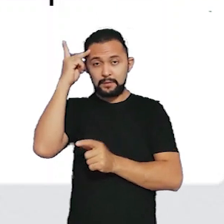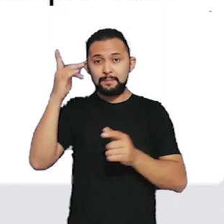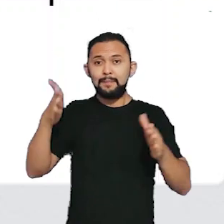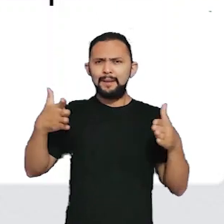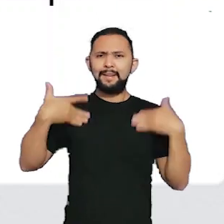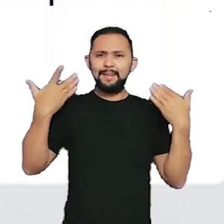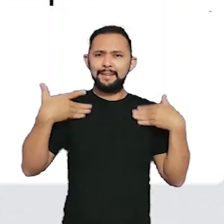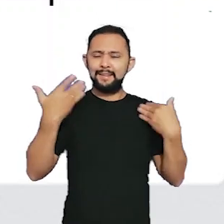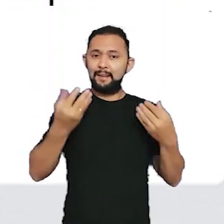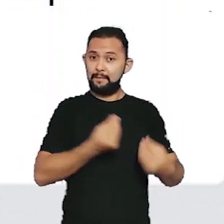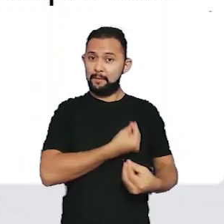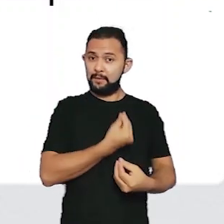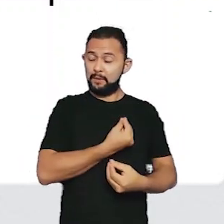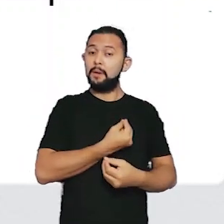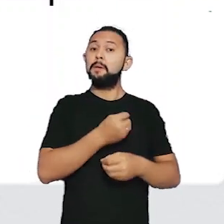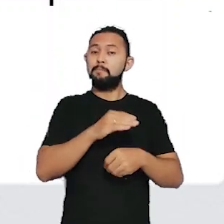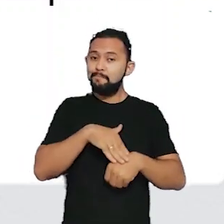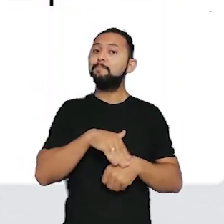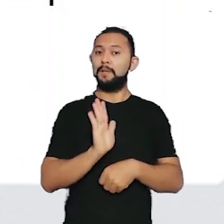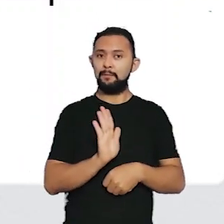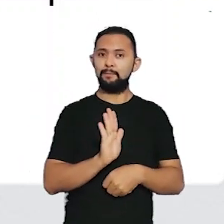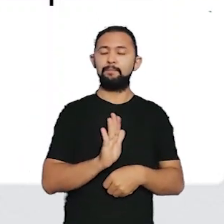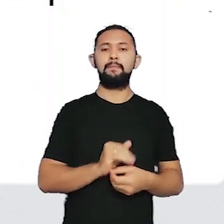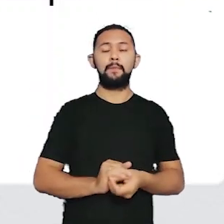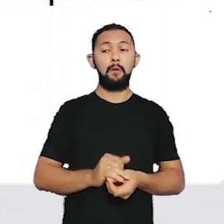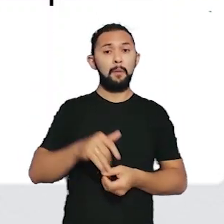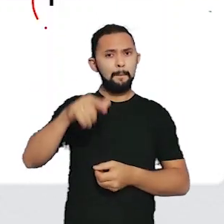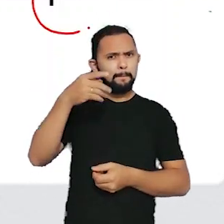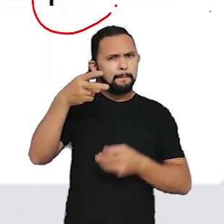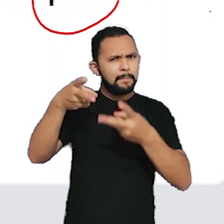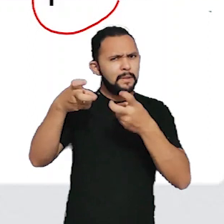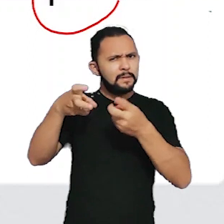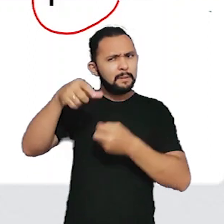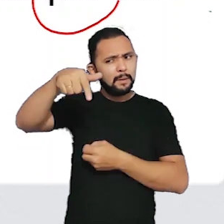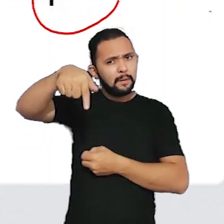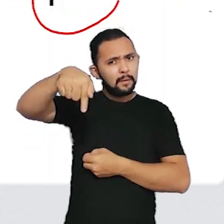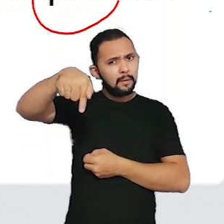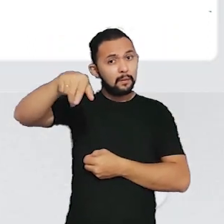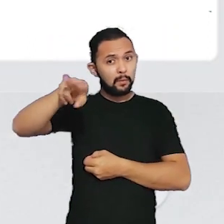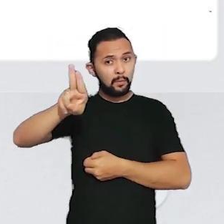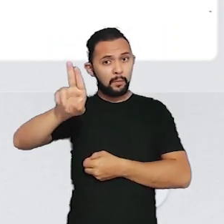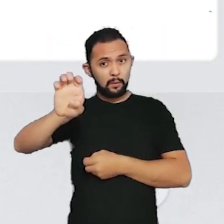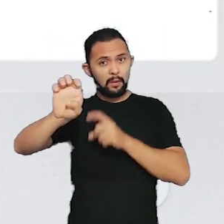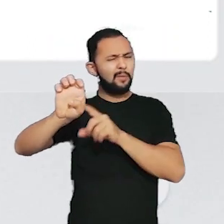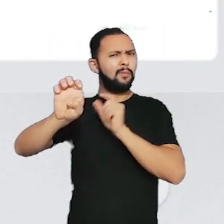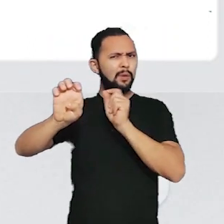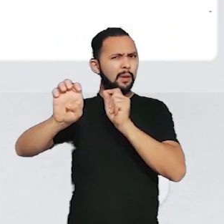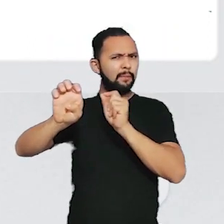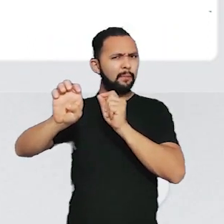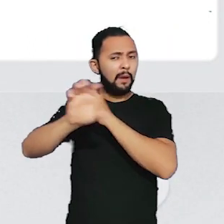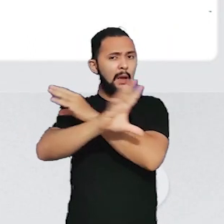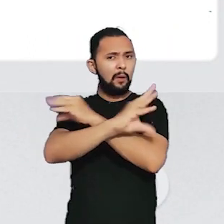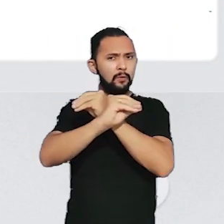são alegres vivem melhor. Então, eu tenho aqui o que? Pergunta aí para você em casa, esse que é uma conjunção